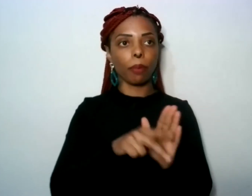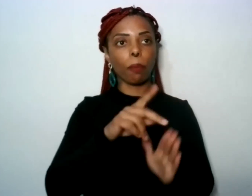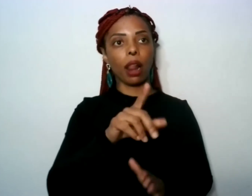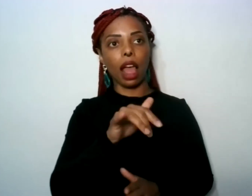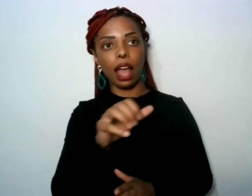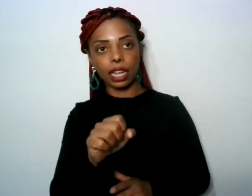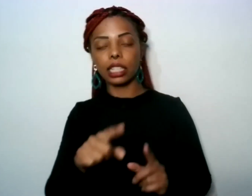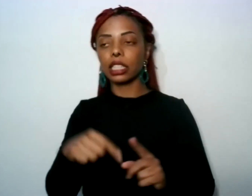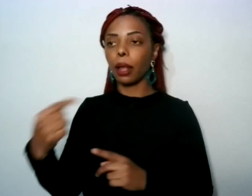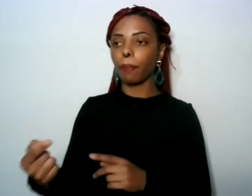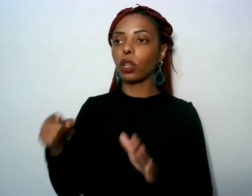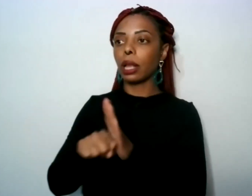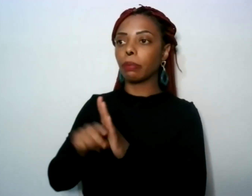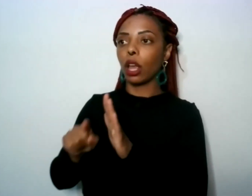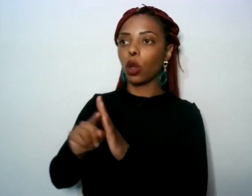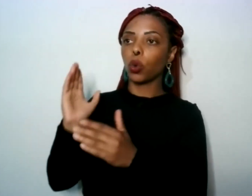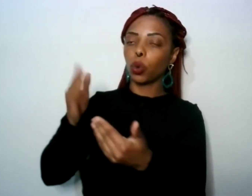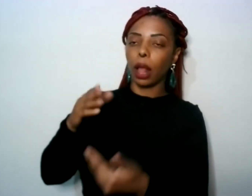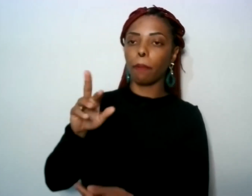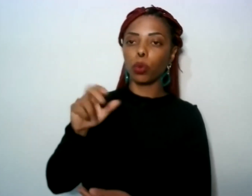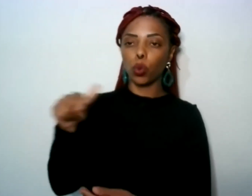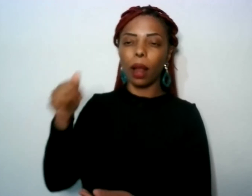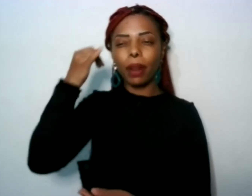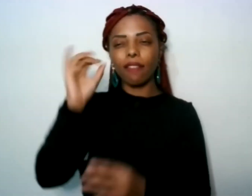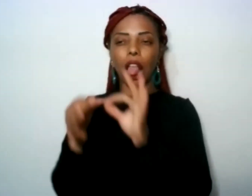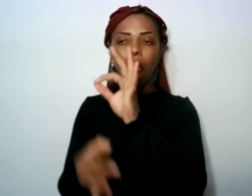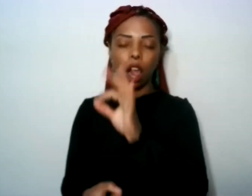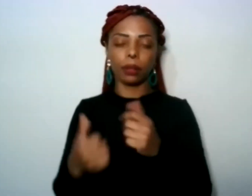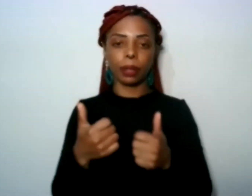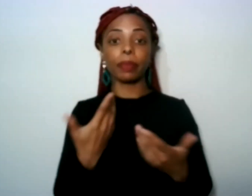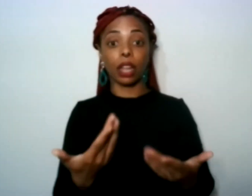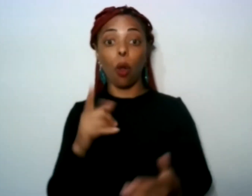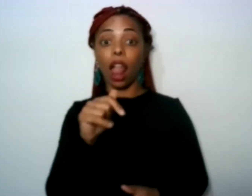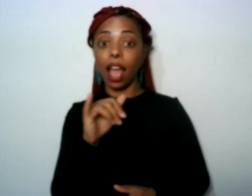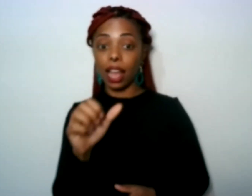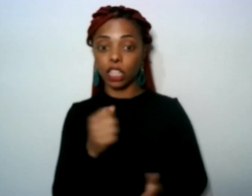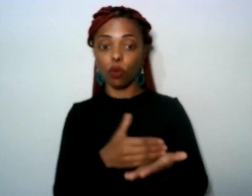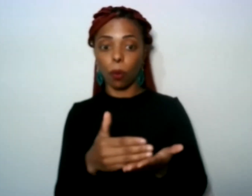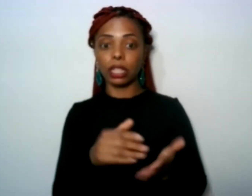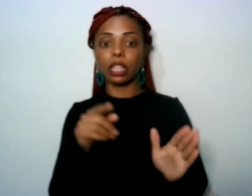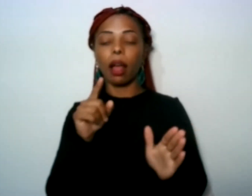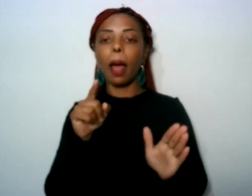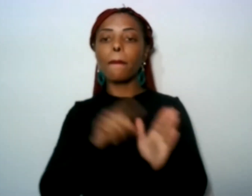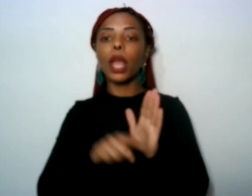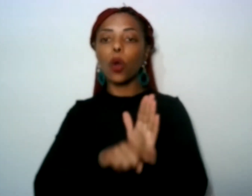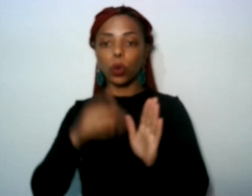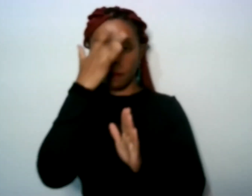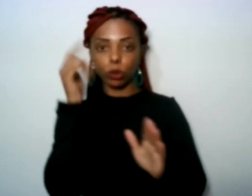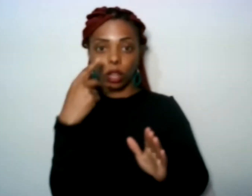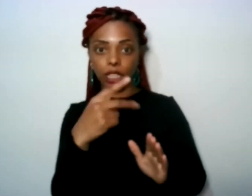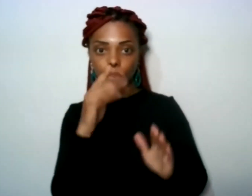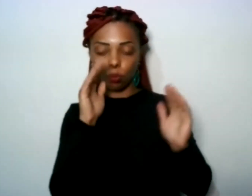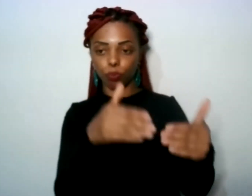Bruna para a gente também não se estender demais então Laís vou ler aqui as questões que foram feitas para você a primeira